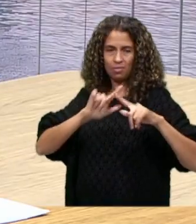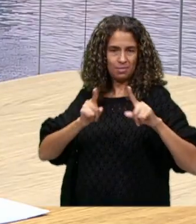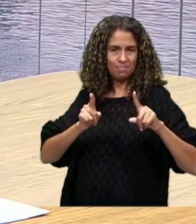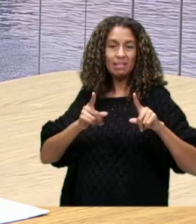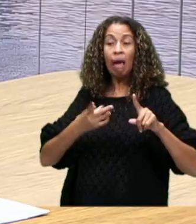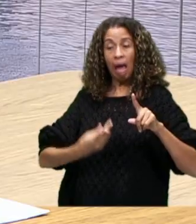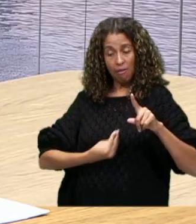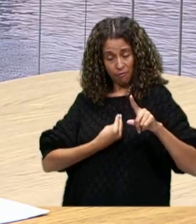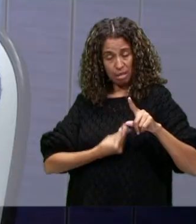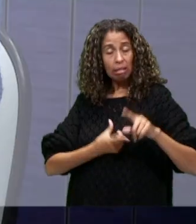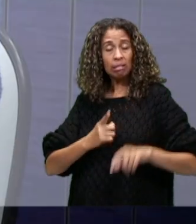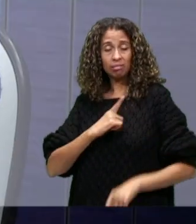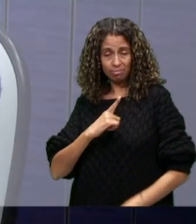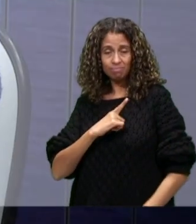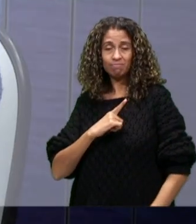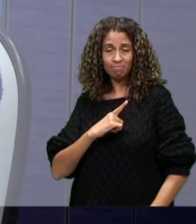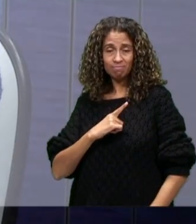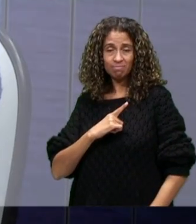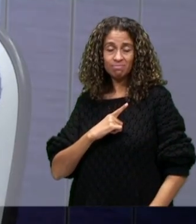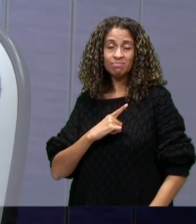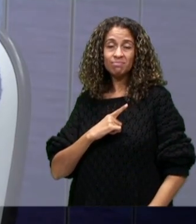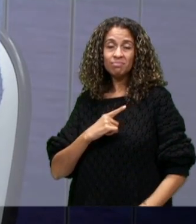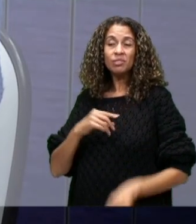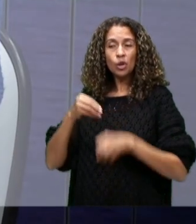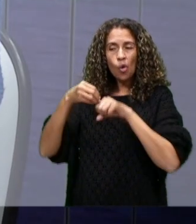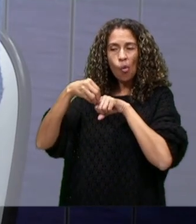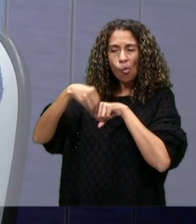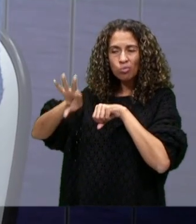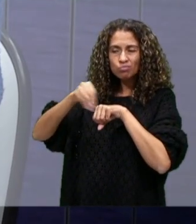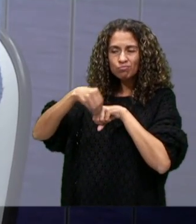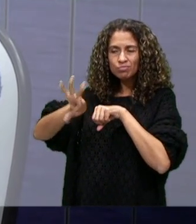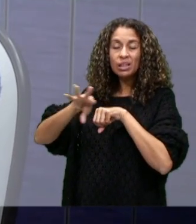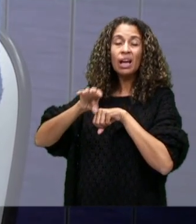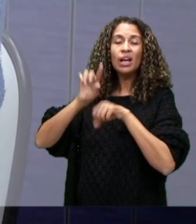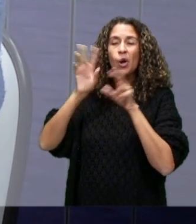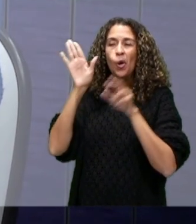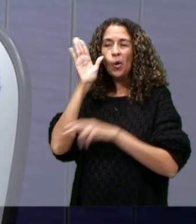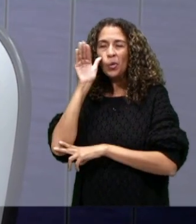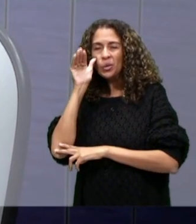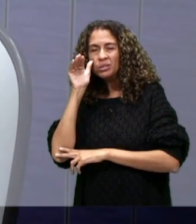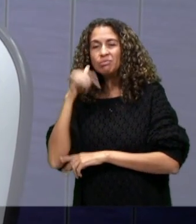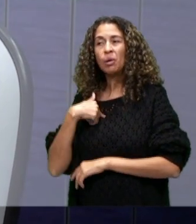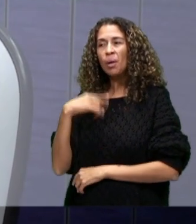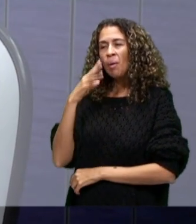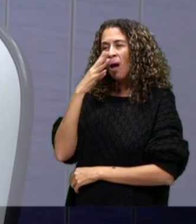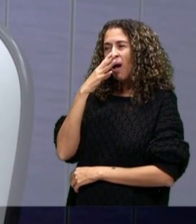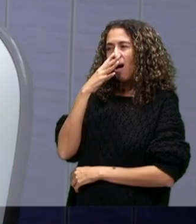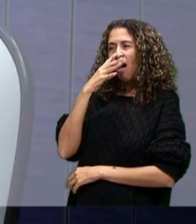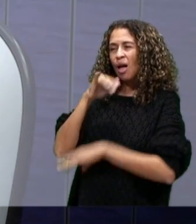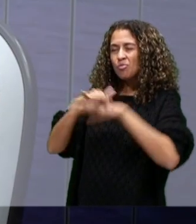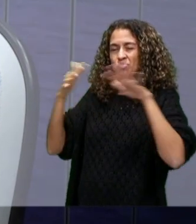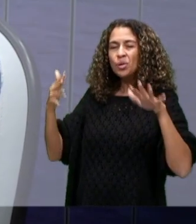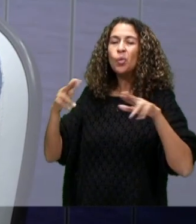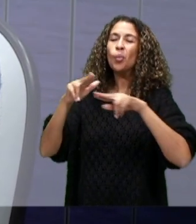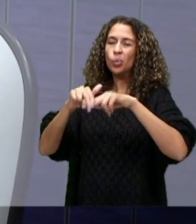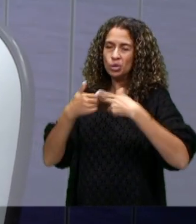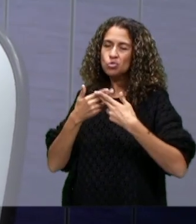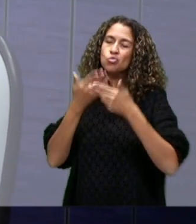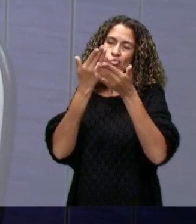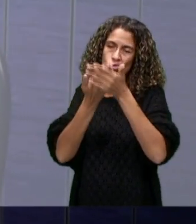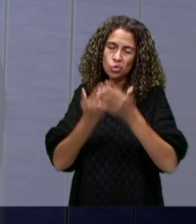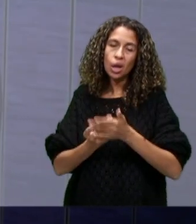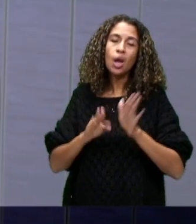vida, ele é vivo. E trazer um pouquinho das curiosidades. Então, por conta desse meu encantamento pelo mar, eu fui fazer biologia marinha.